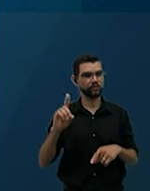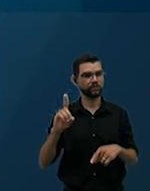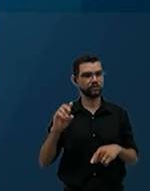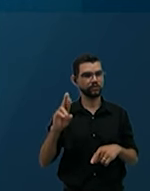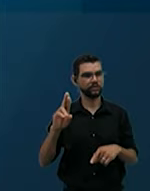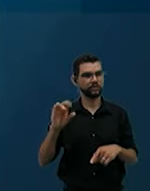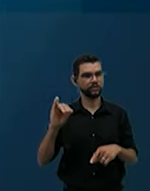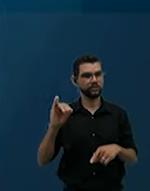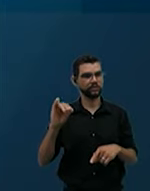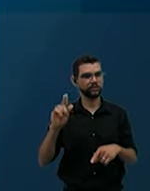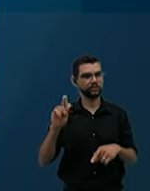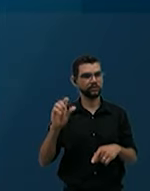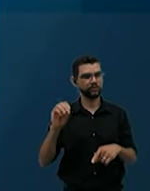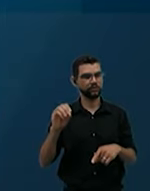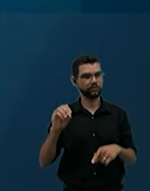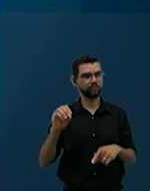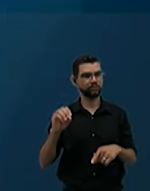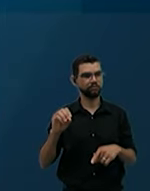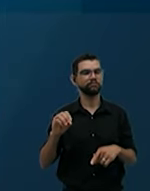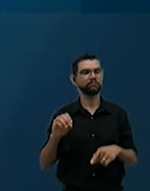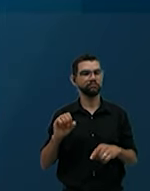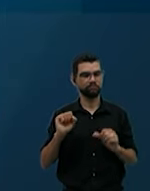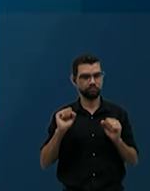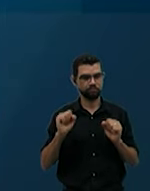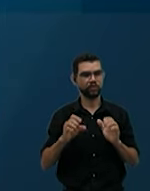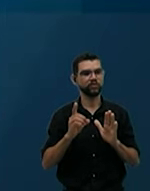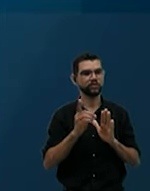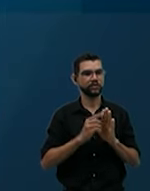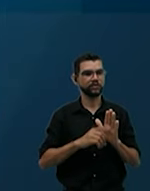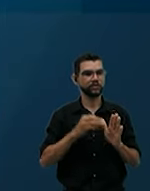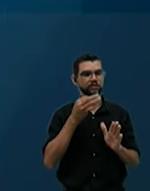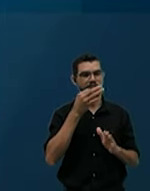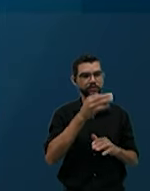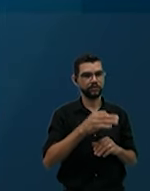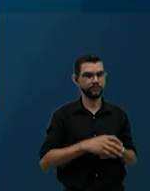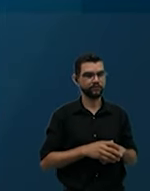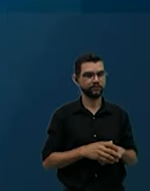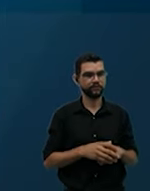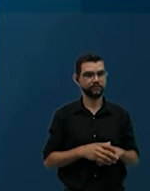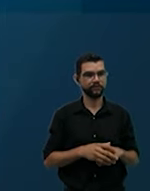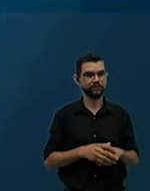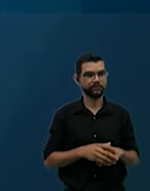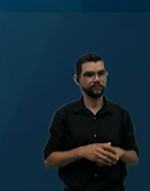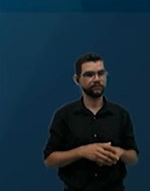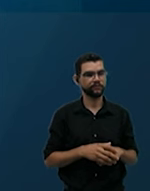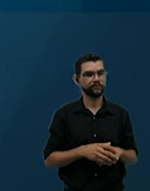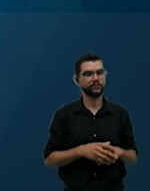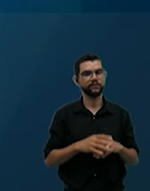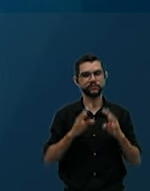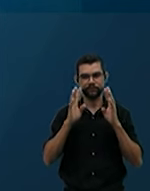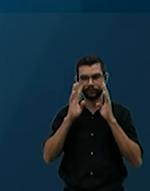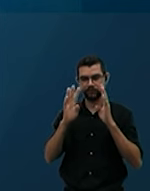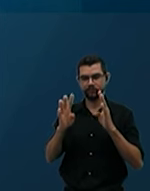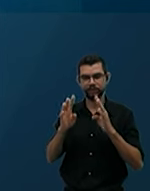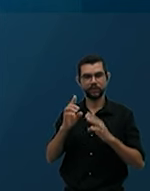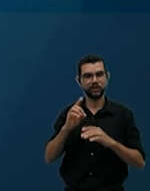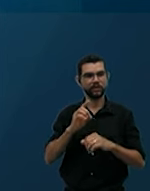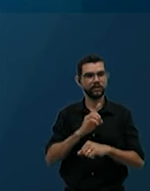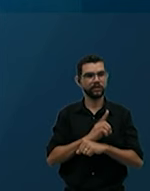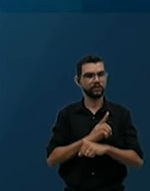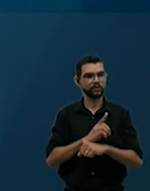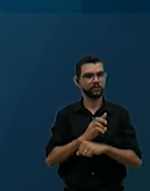reservado o direito. Muito bem, doutora Camila, vamos lá. Vamos economizar o tempo, doutora Camila? Vamos lá, obrigado.